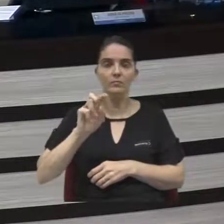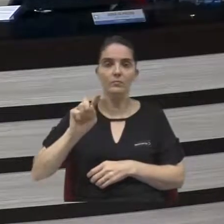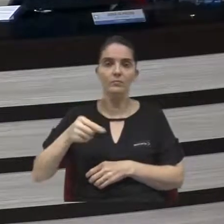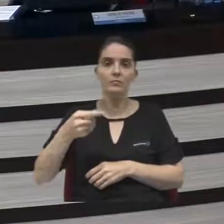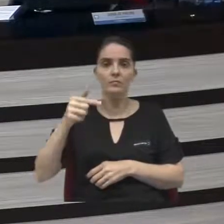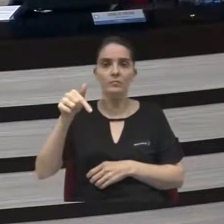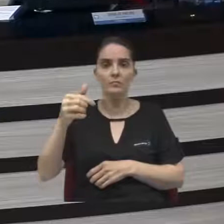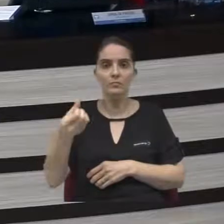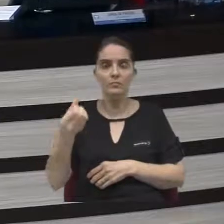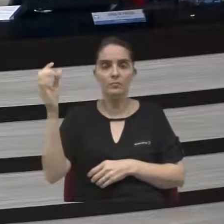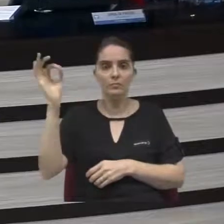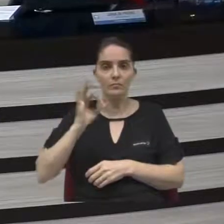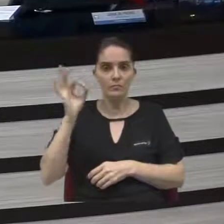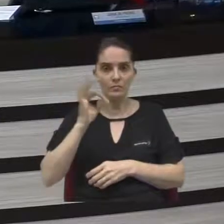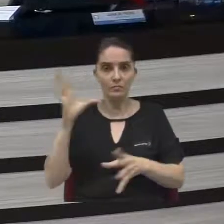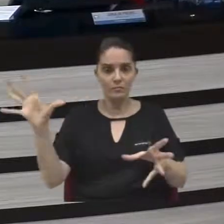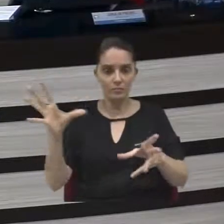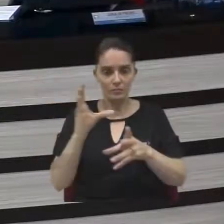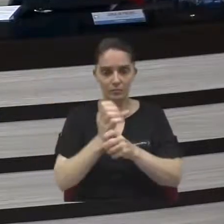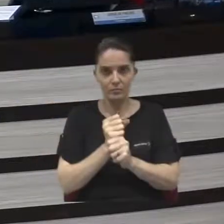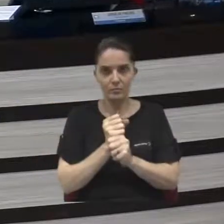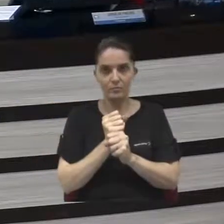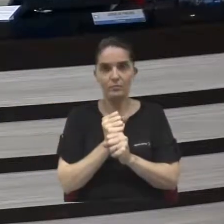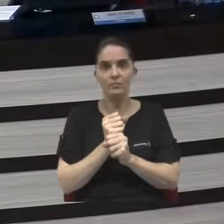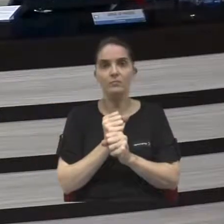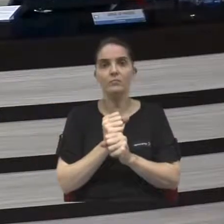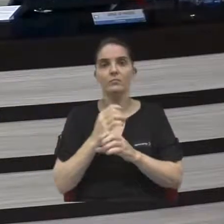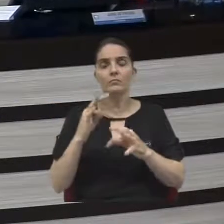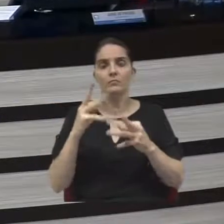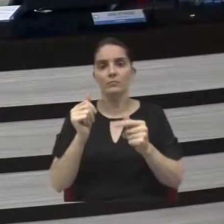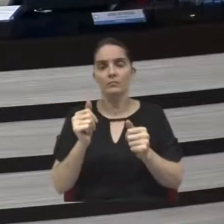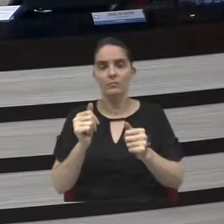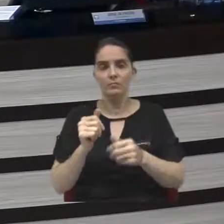45,53%, resultado da execução orçamentária, déficit de